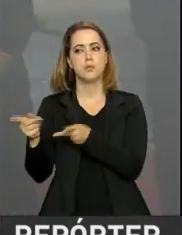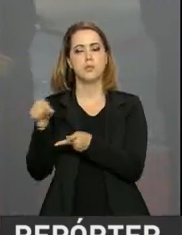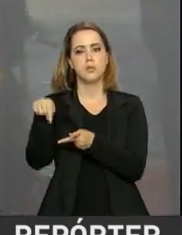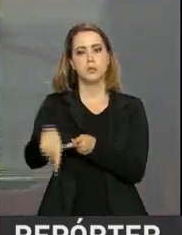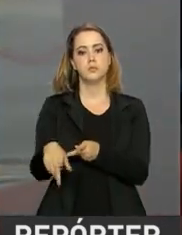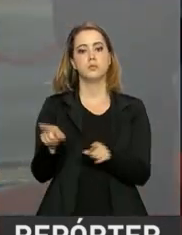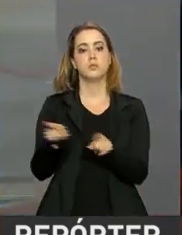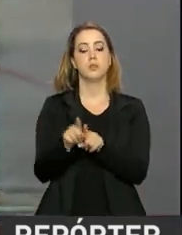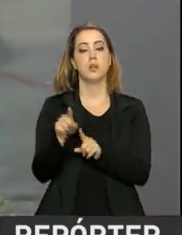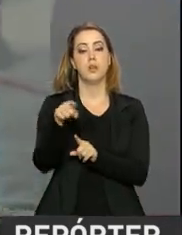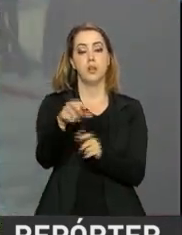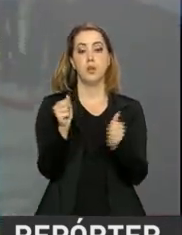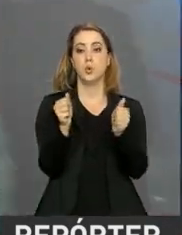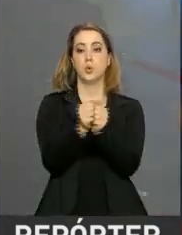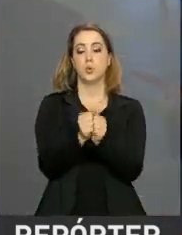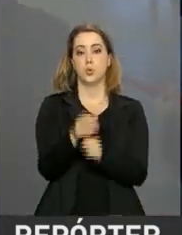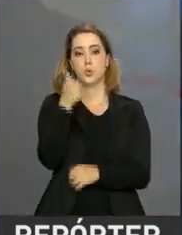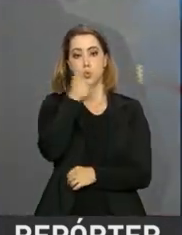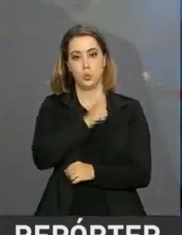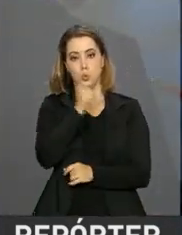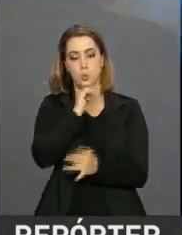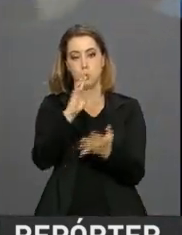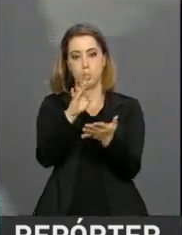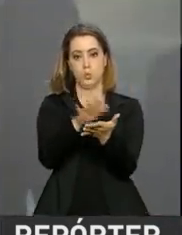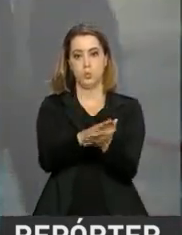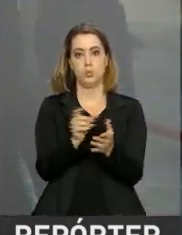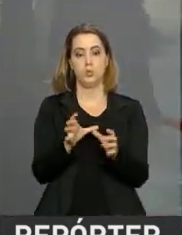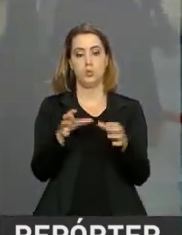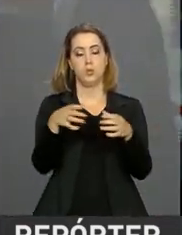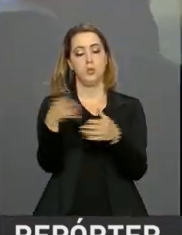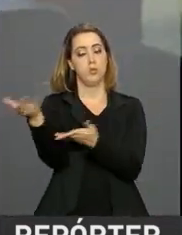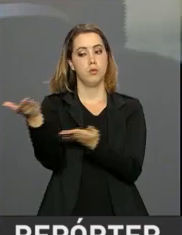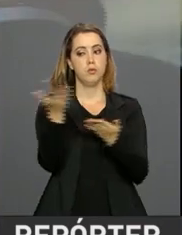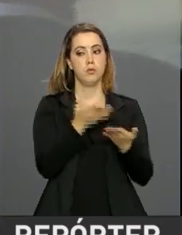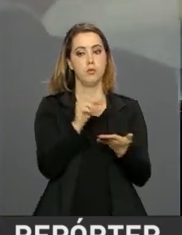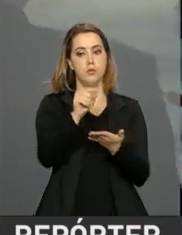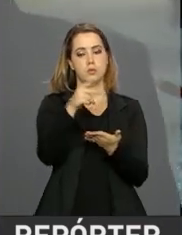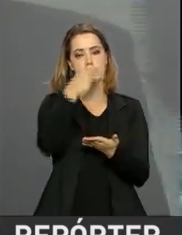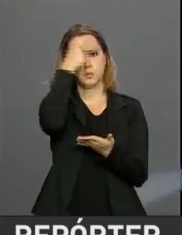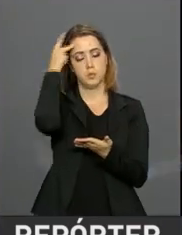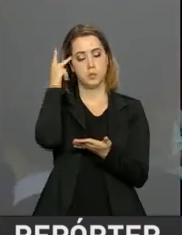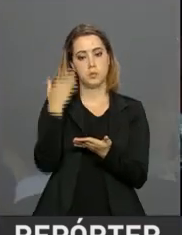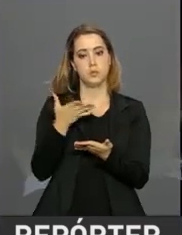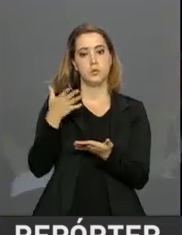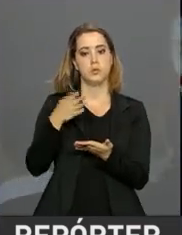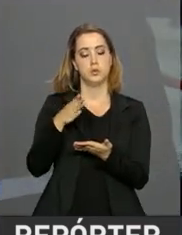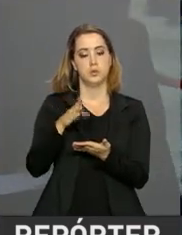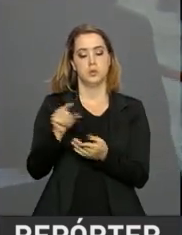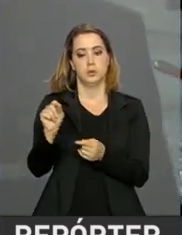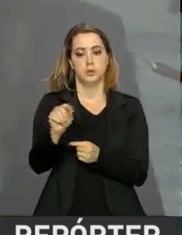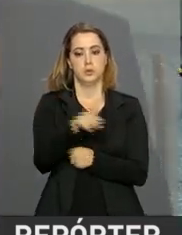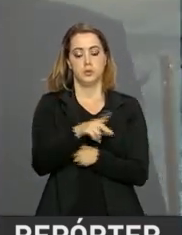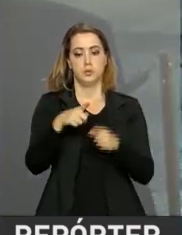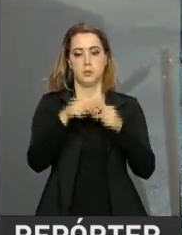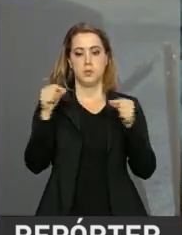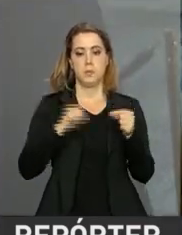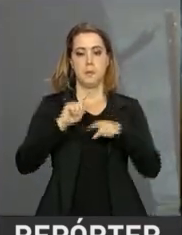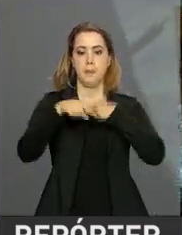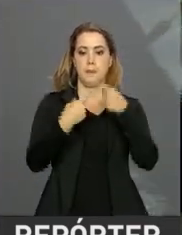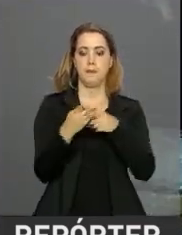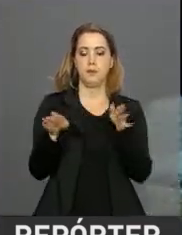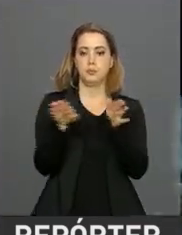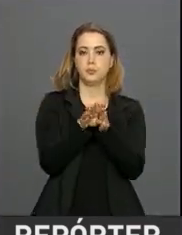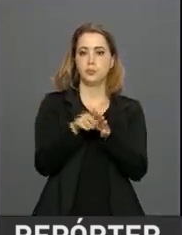primeira-dama, Marcela Temer, e a comitiva brasileira foram recebidos no aeroporto por autoridades japonesas e depois seguiram aqui para o